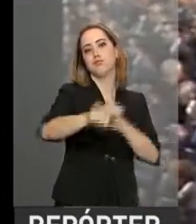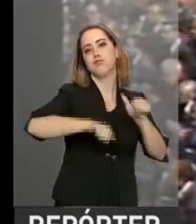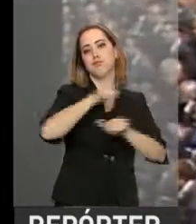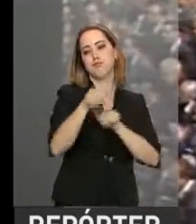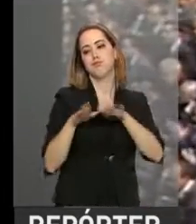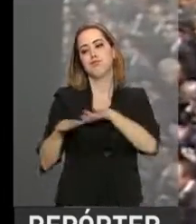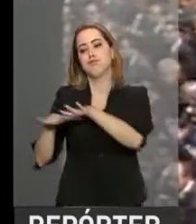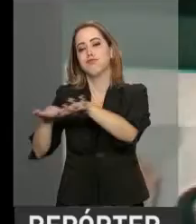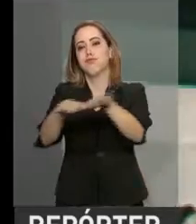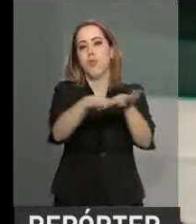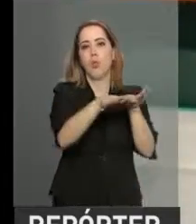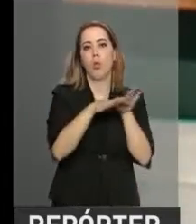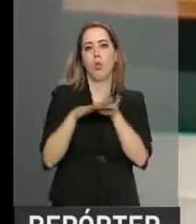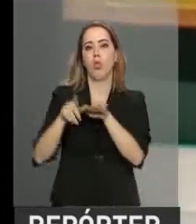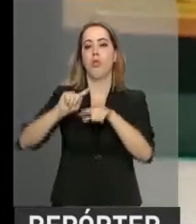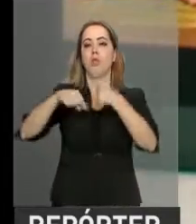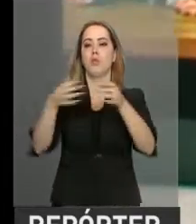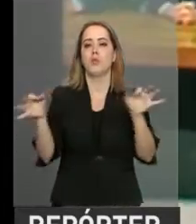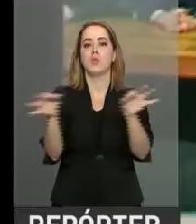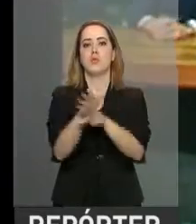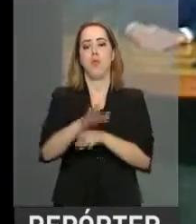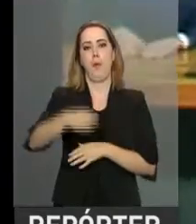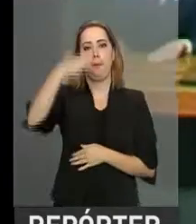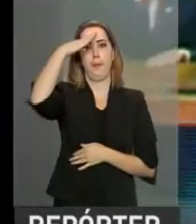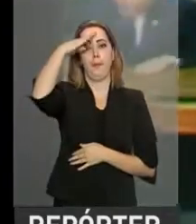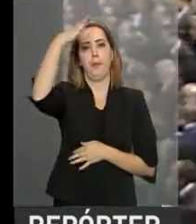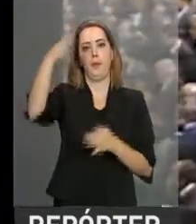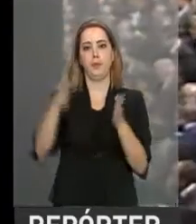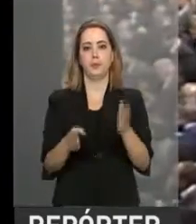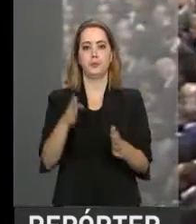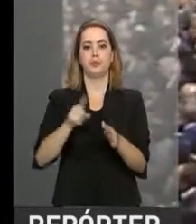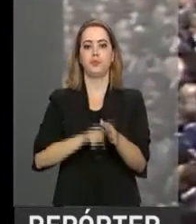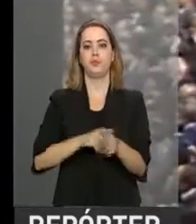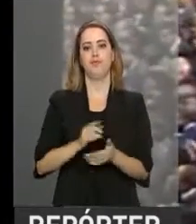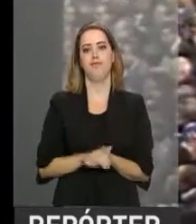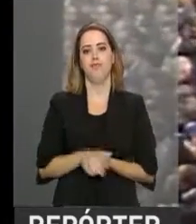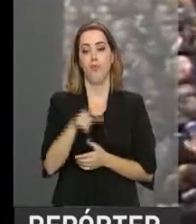de regime militar. Declaro promulgada